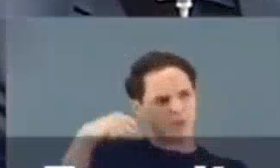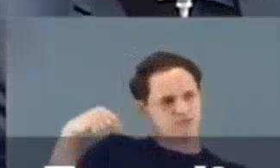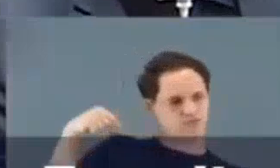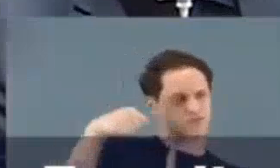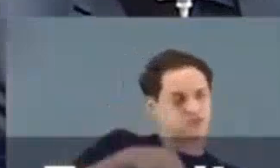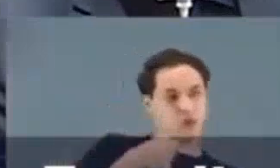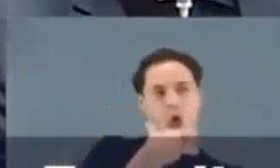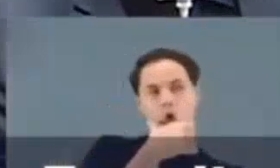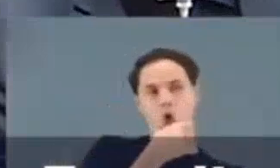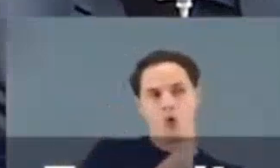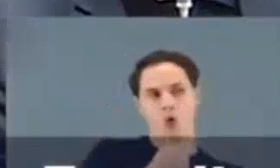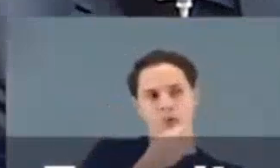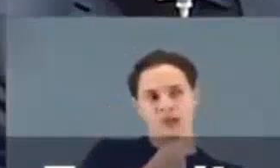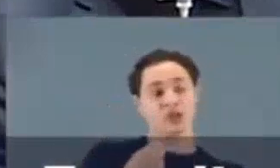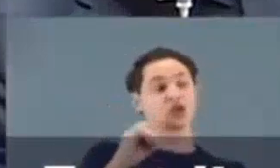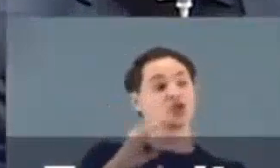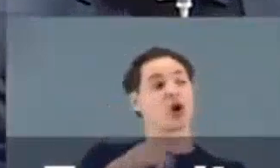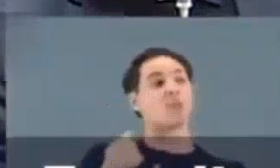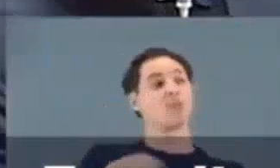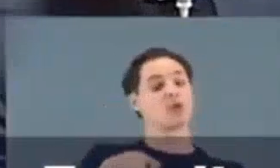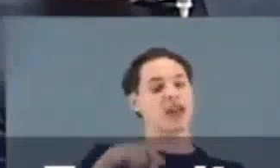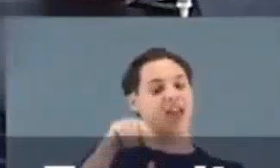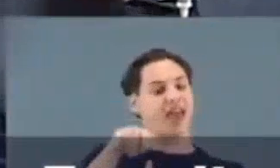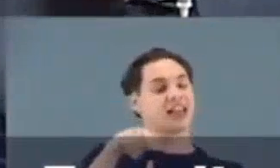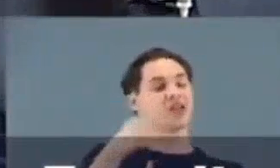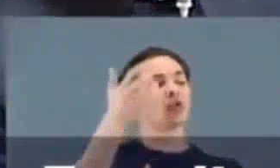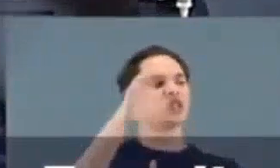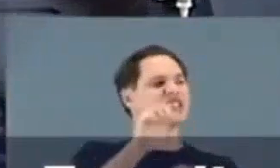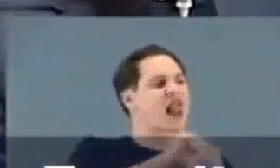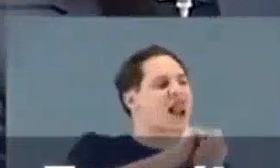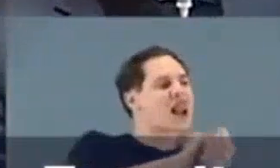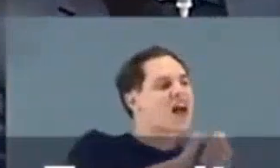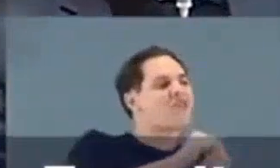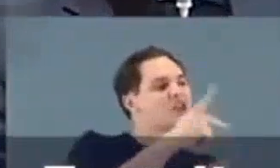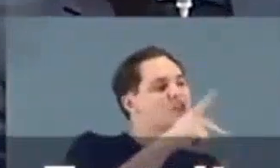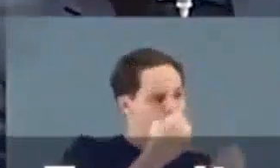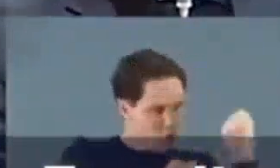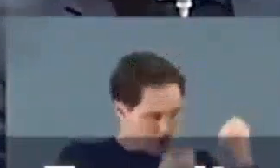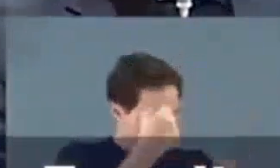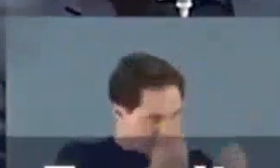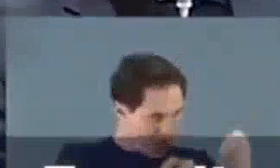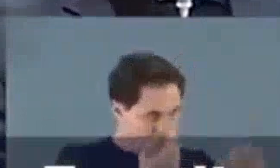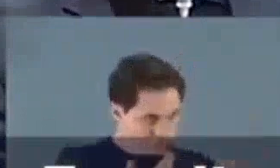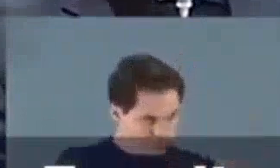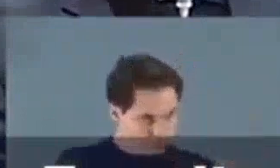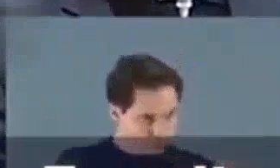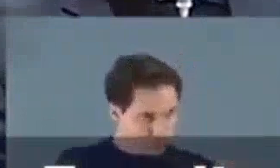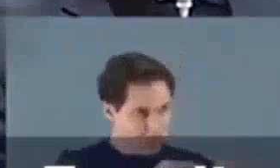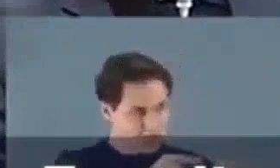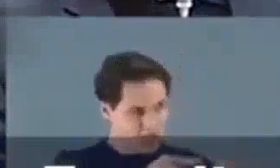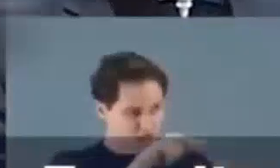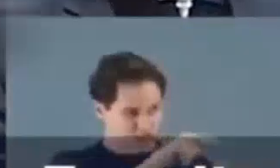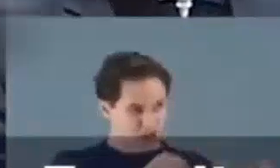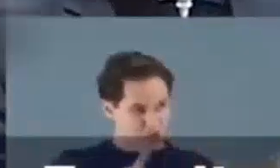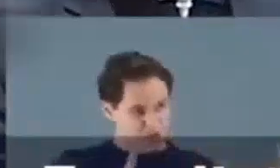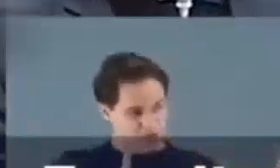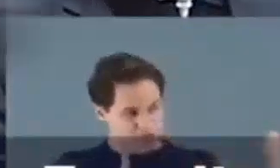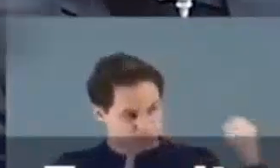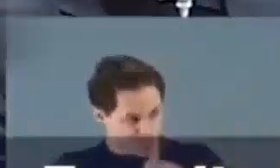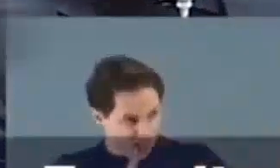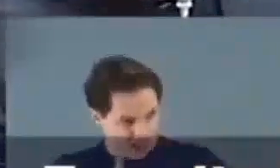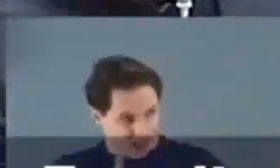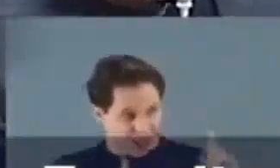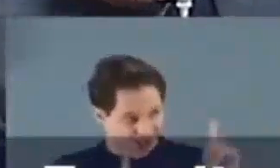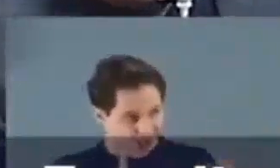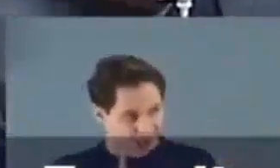frentista pela negativa dele de lavar uma viatura sua, depois de o senhor ter feito esse pedido a